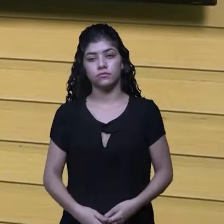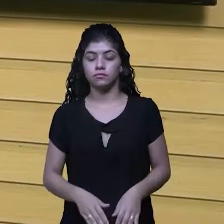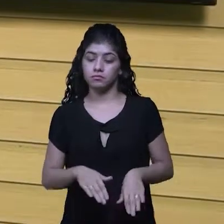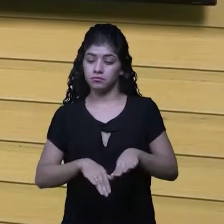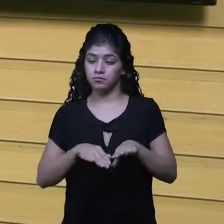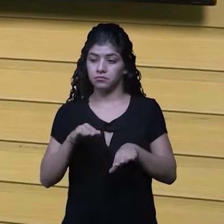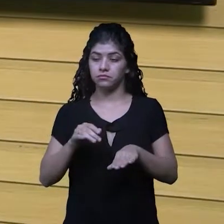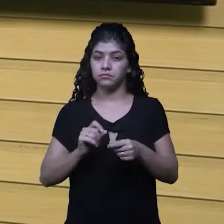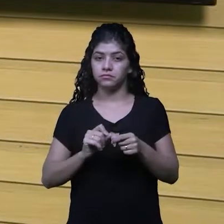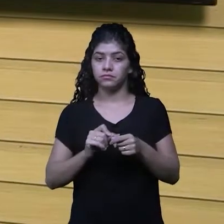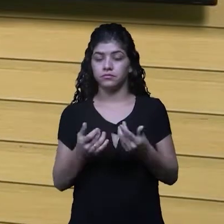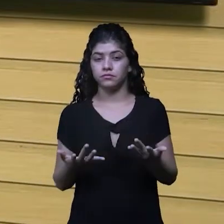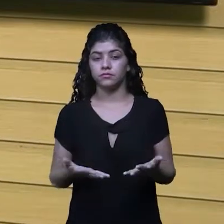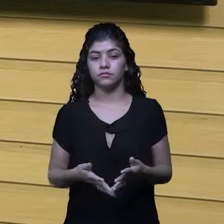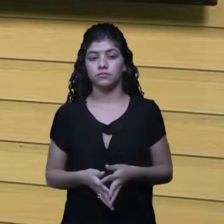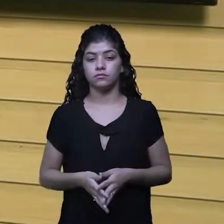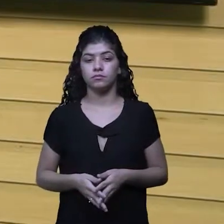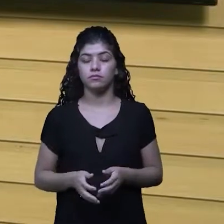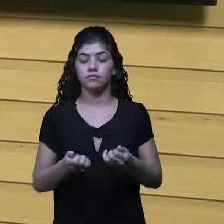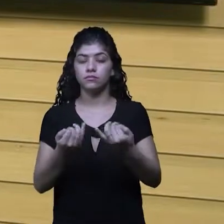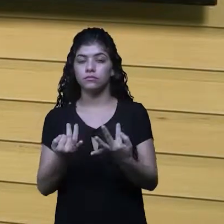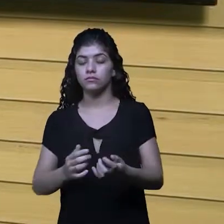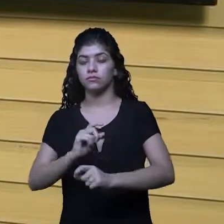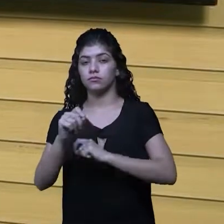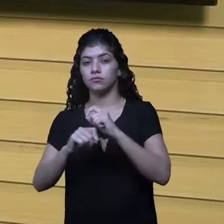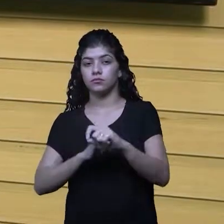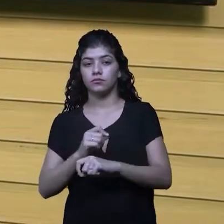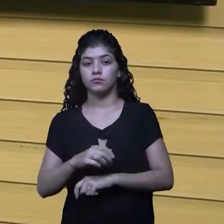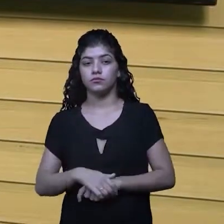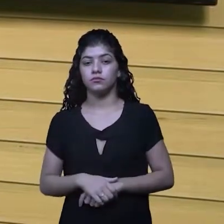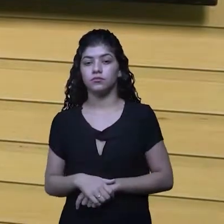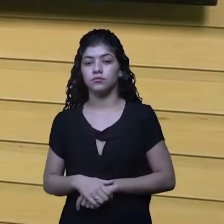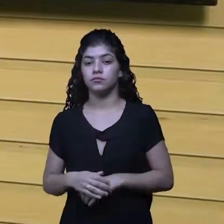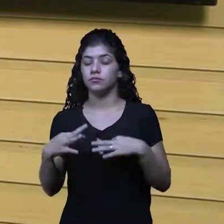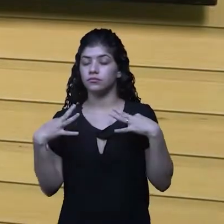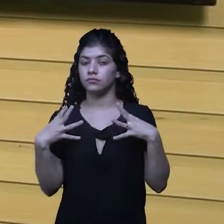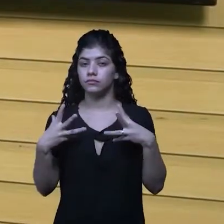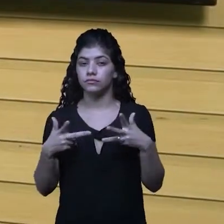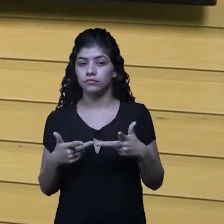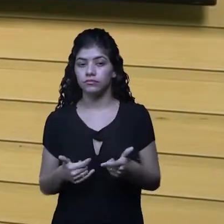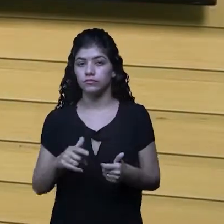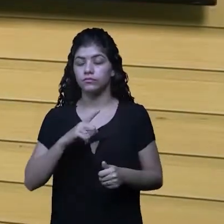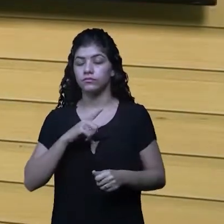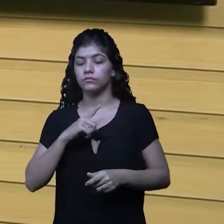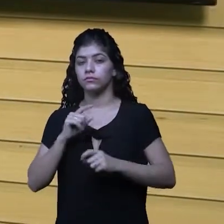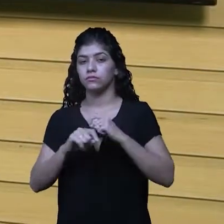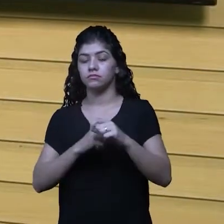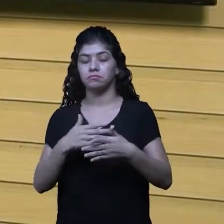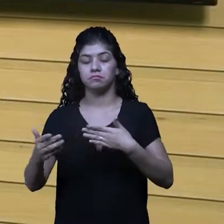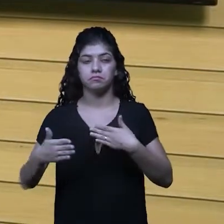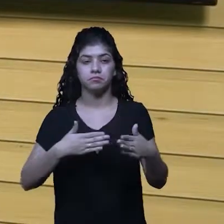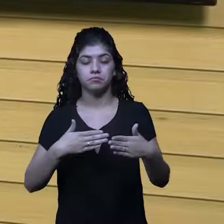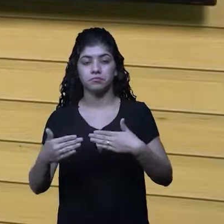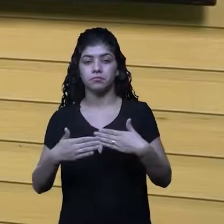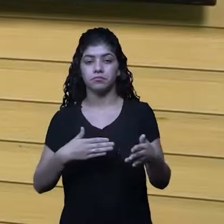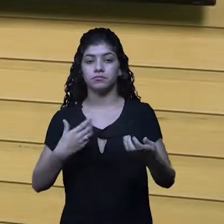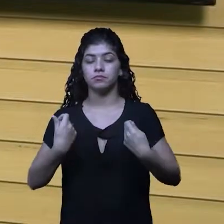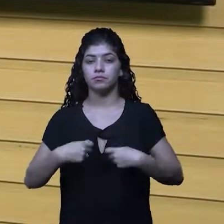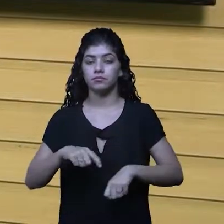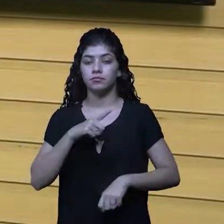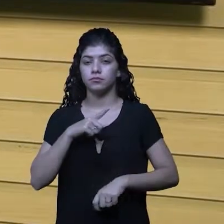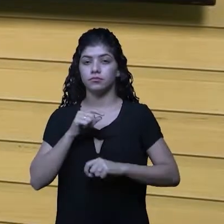fazer. O que eu estou querendo dizer é, todo instrumento de medida, seja ele qual for, ele